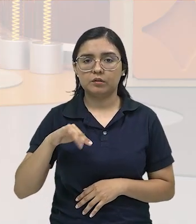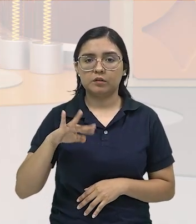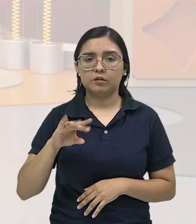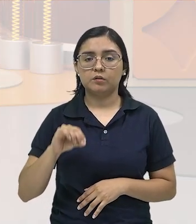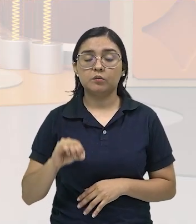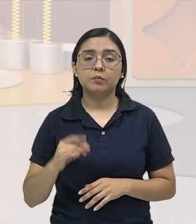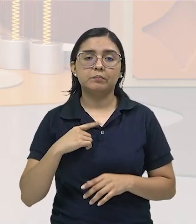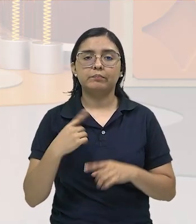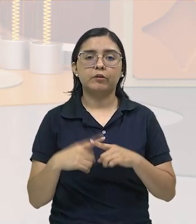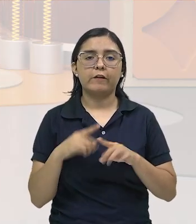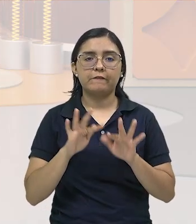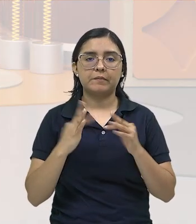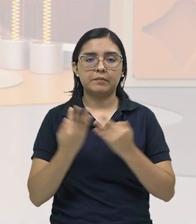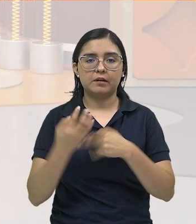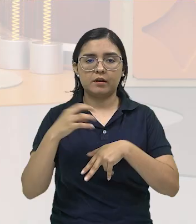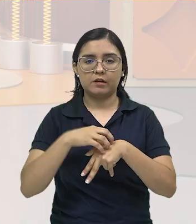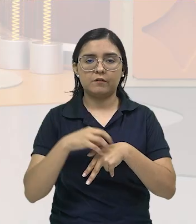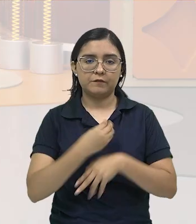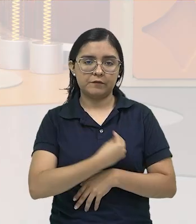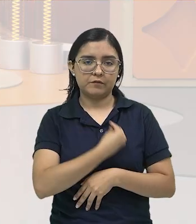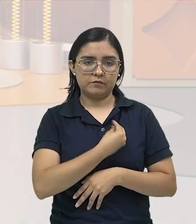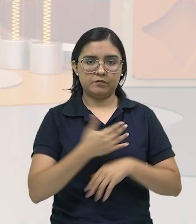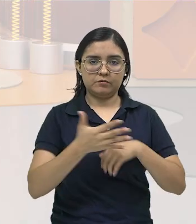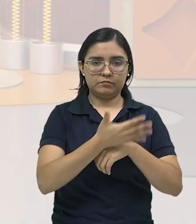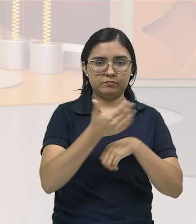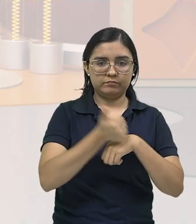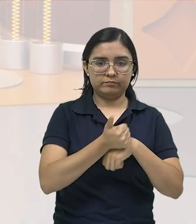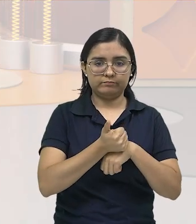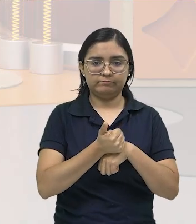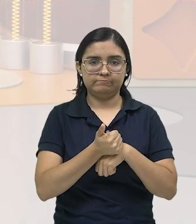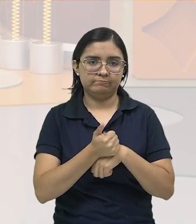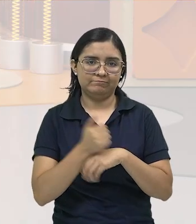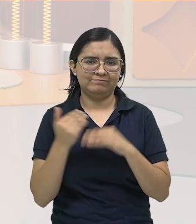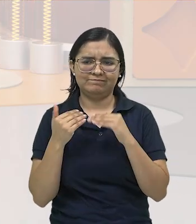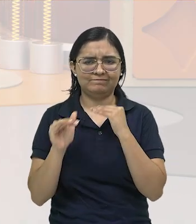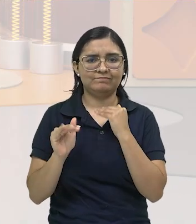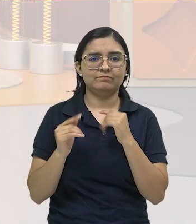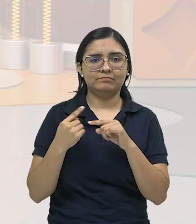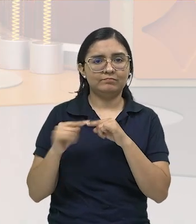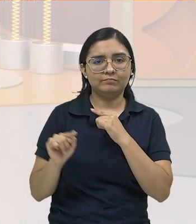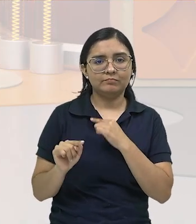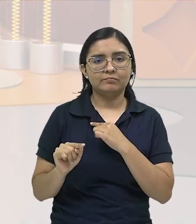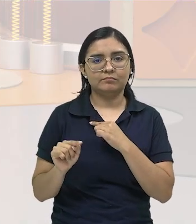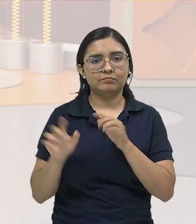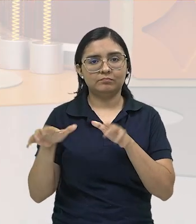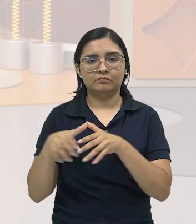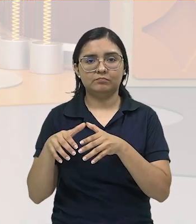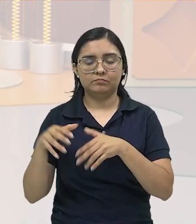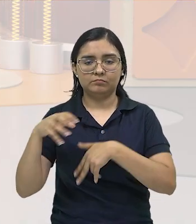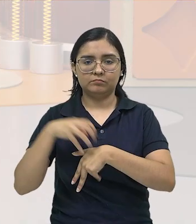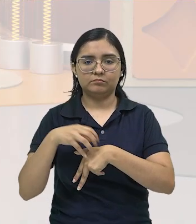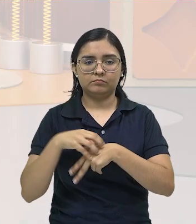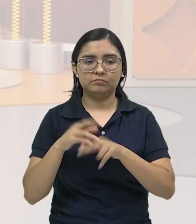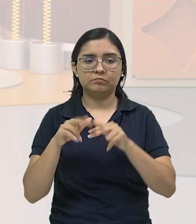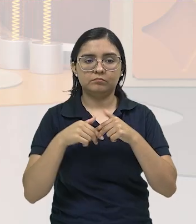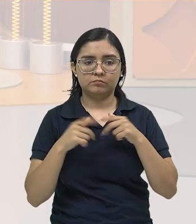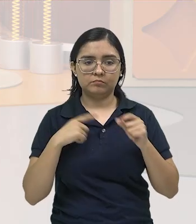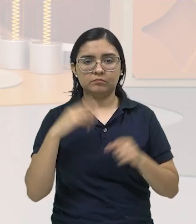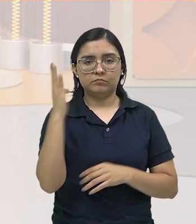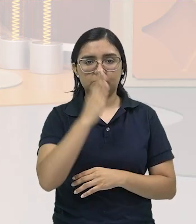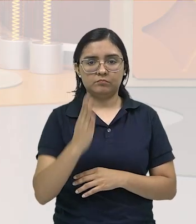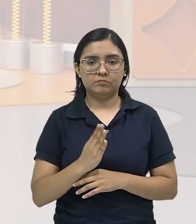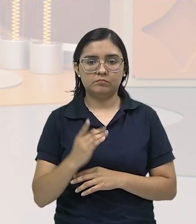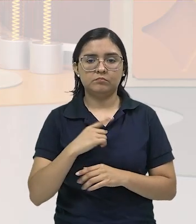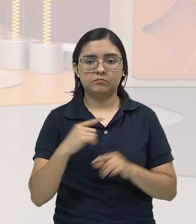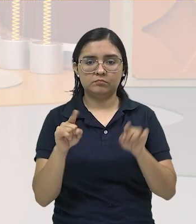numa colônia, não é? Isso não condiz com o status quo de realeza. É por isso também que se muda o status do Brasil